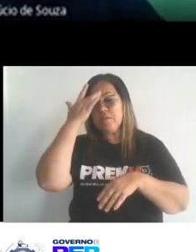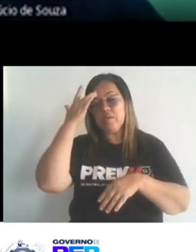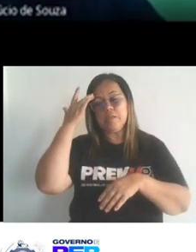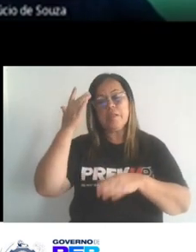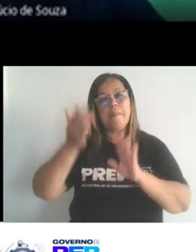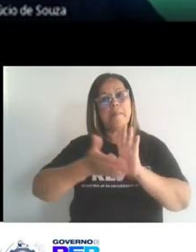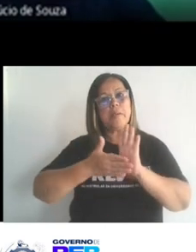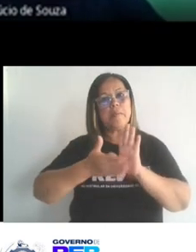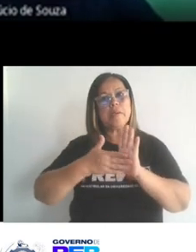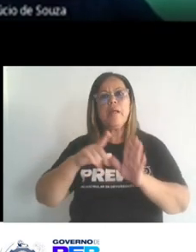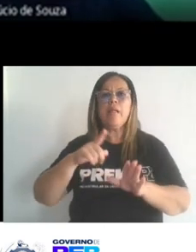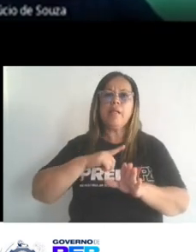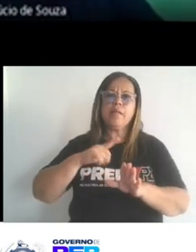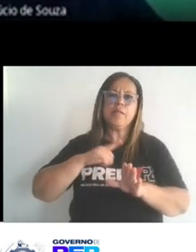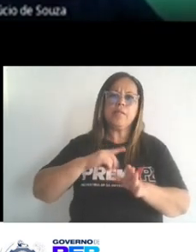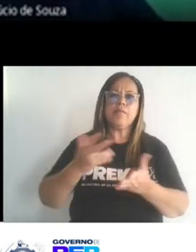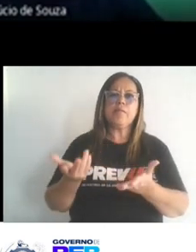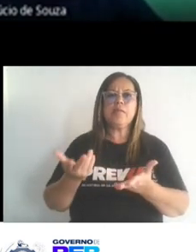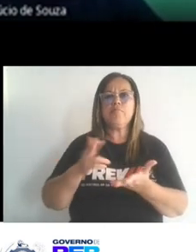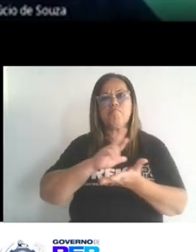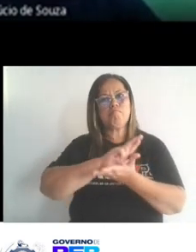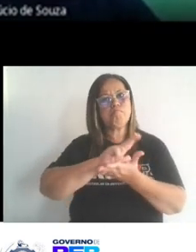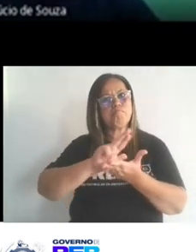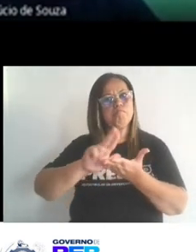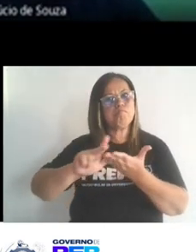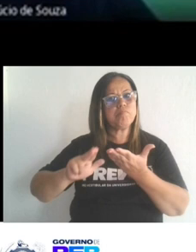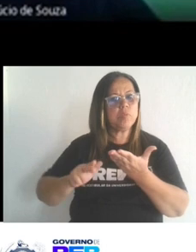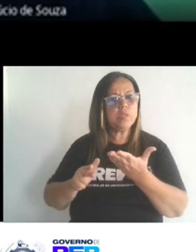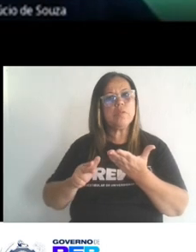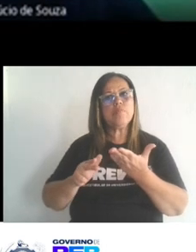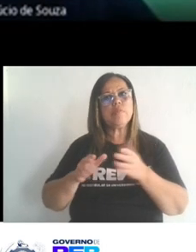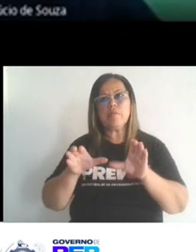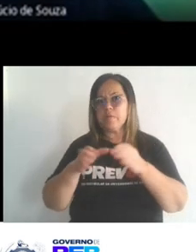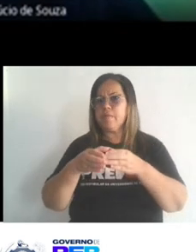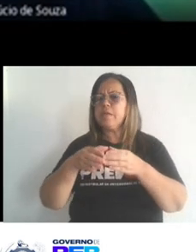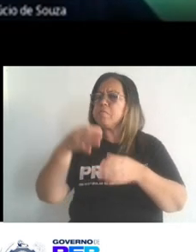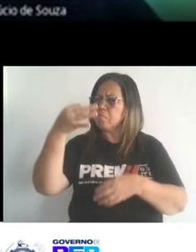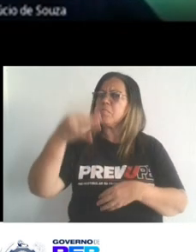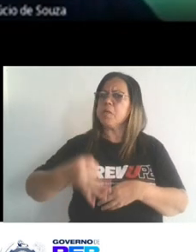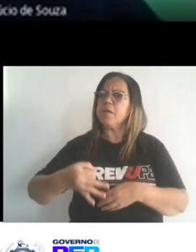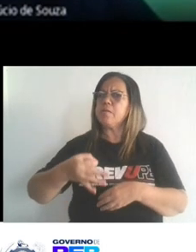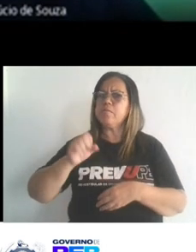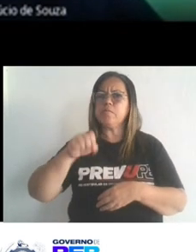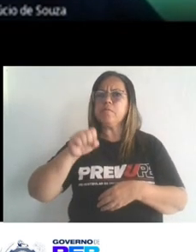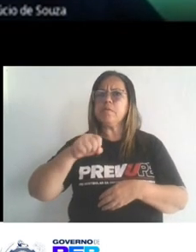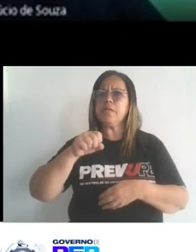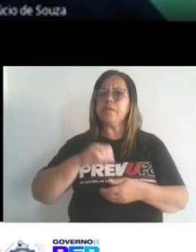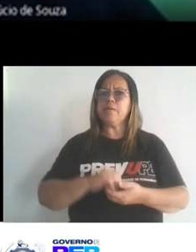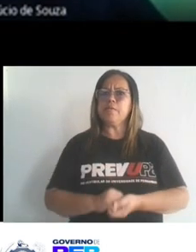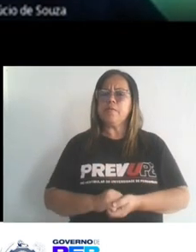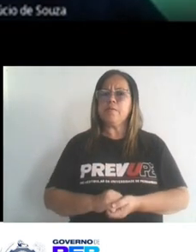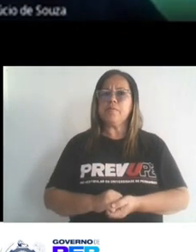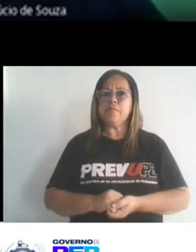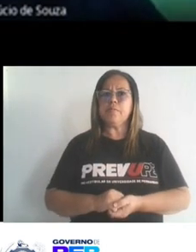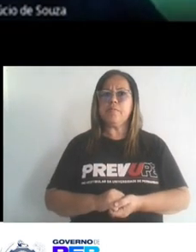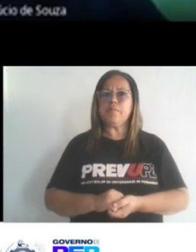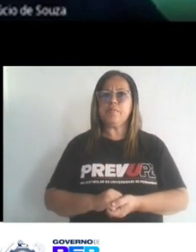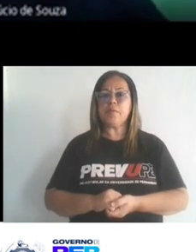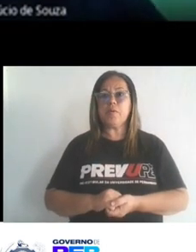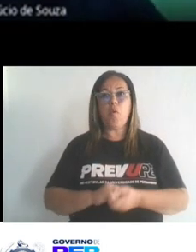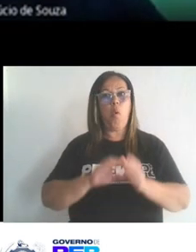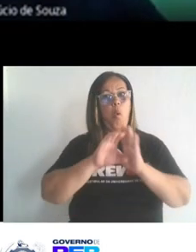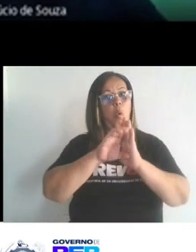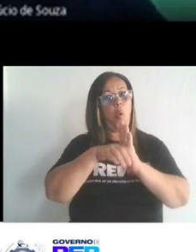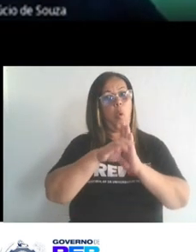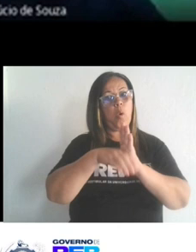existem muitas nações de civilização correto está certo o próprio conceito ou